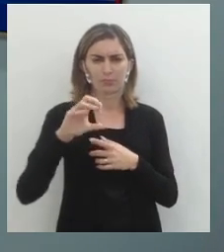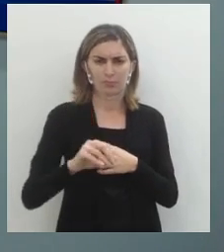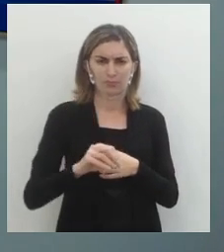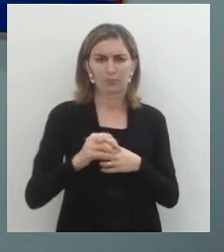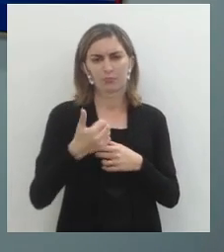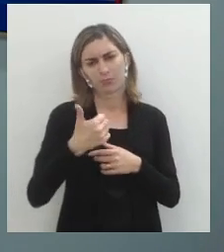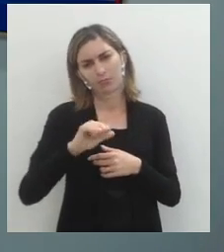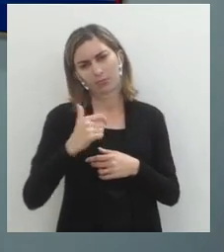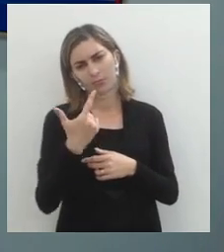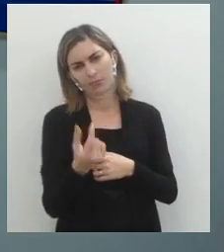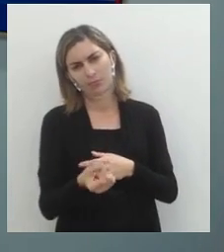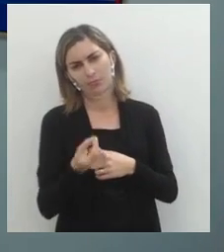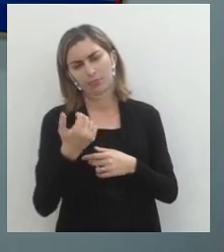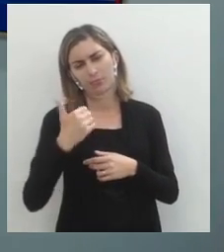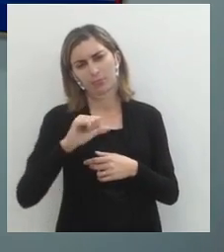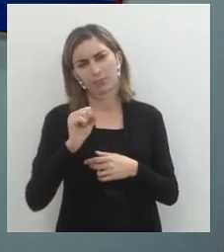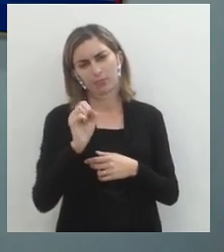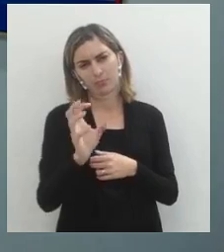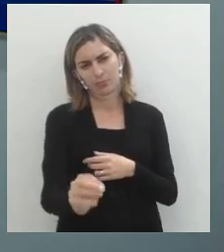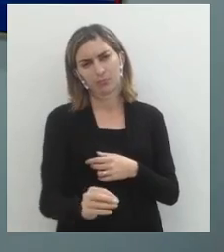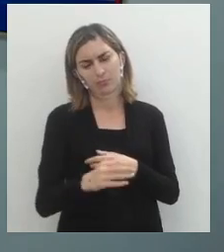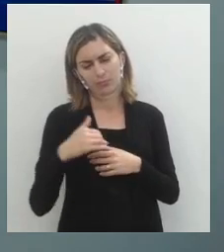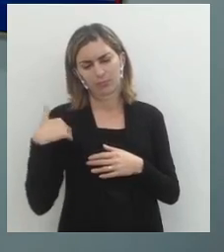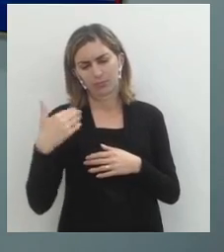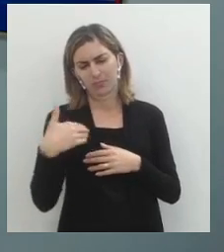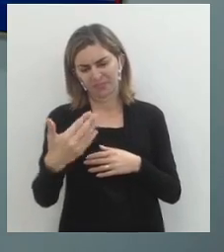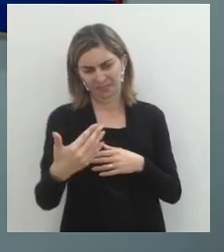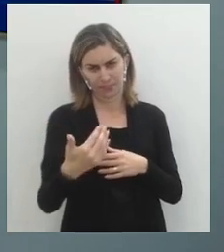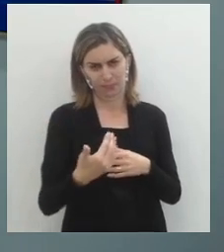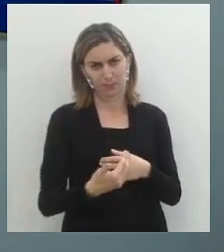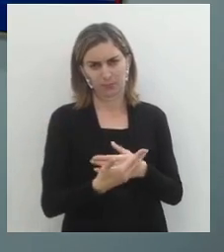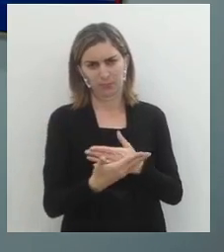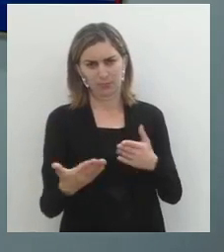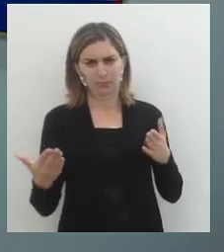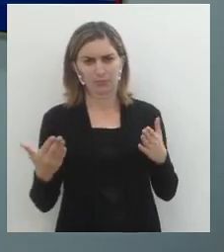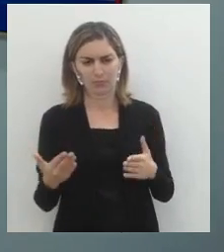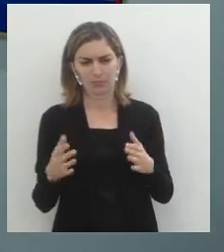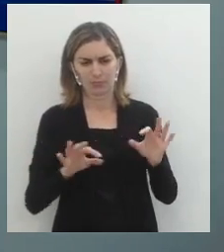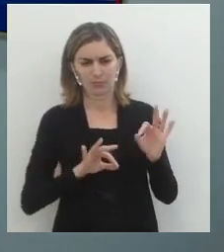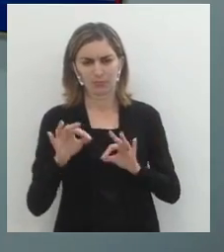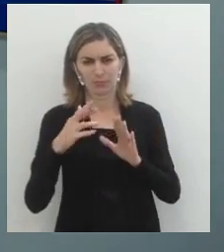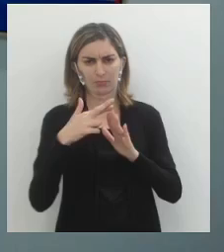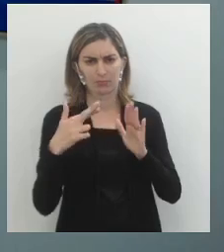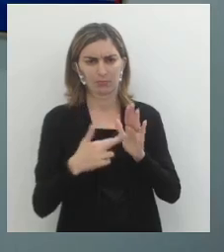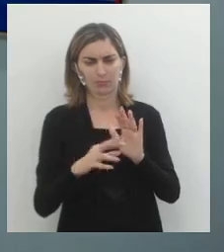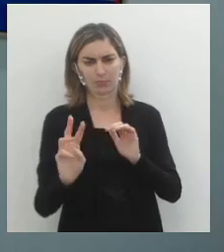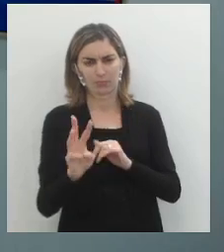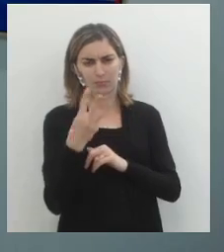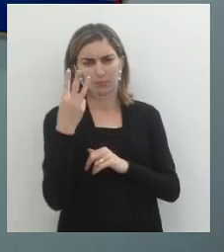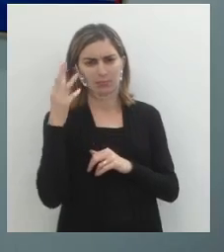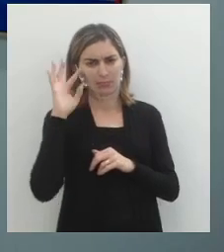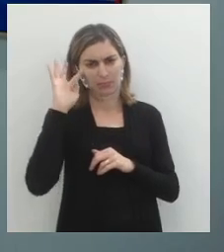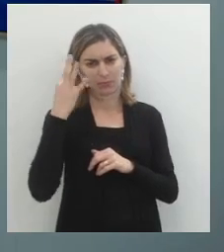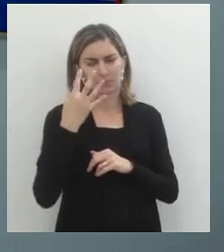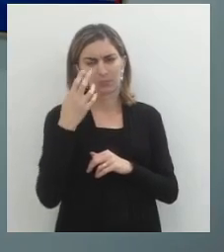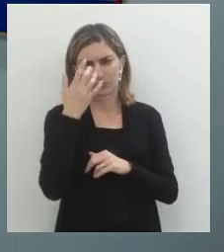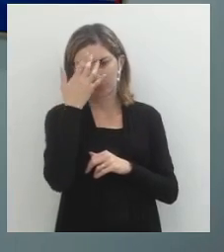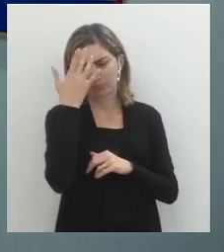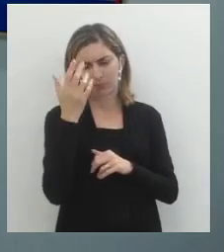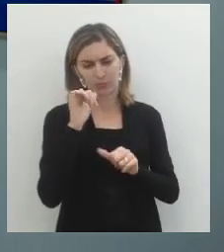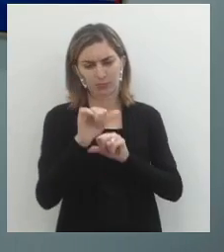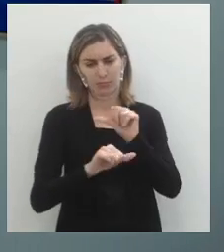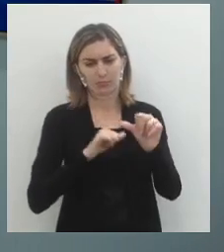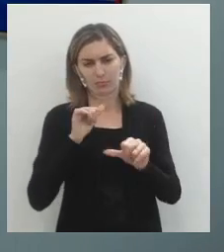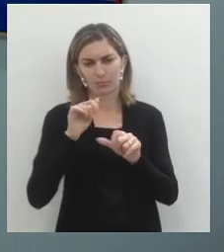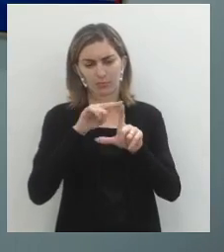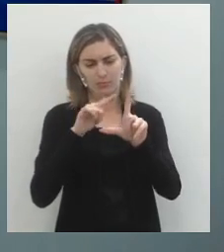90, 120, 180 e assim por diante, beleza? Ou você monta uma regrinha de 3 e resolve fácil a transformação